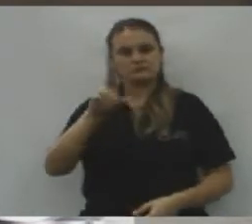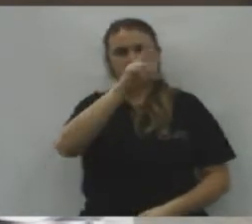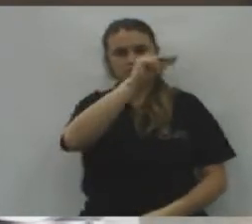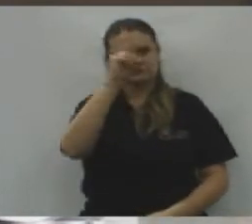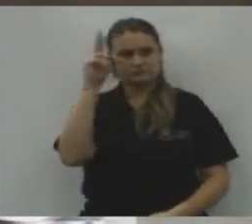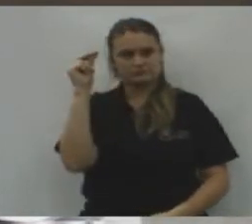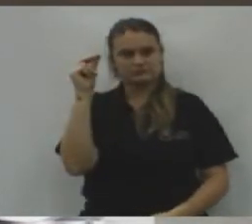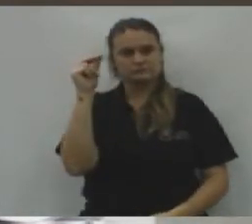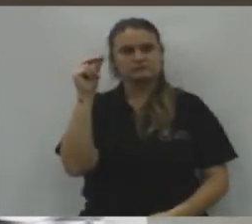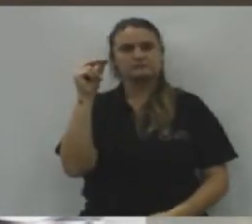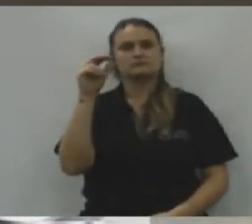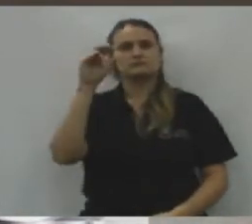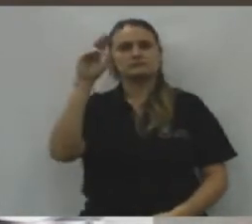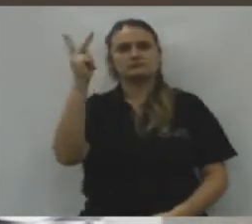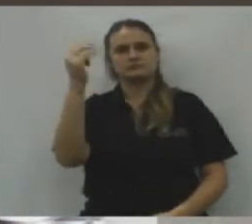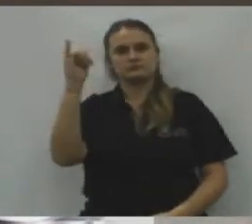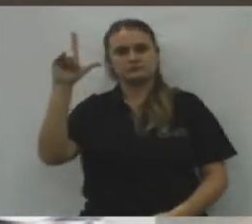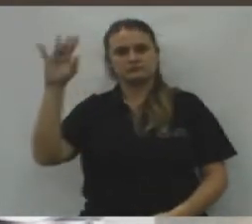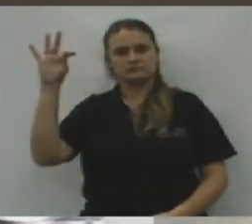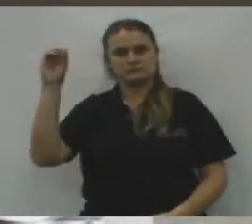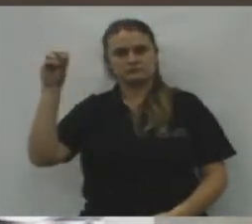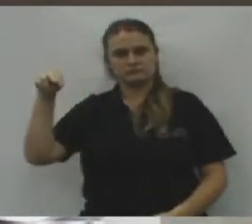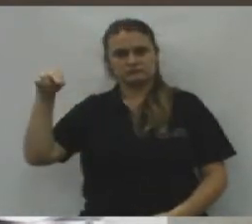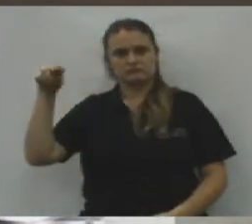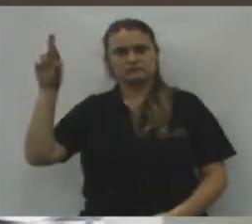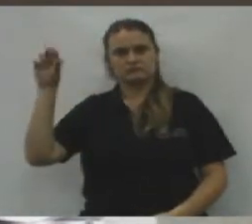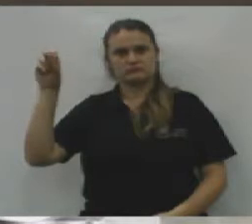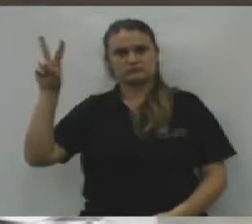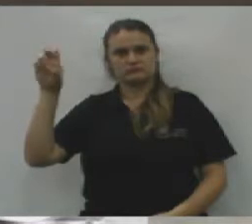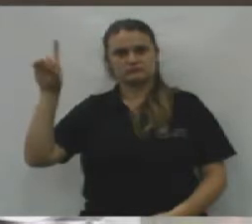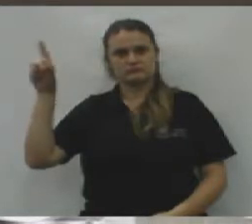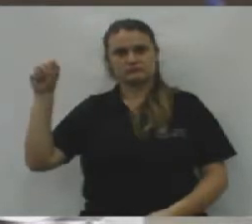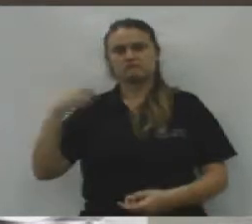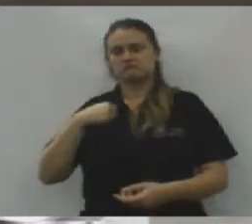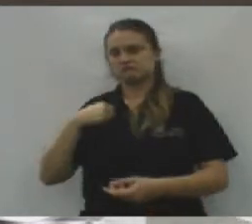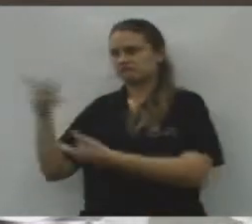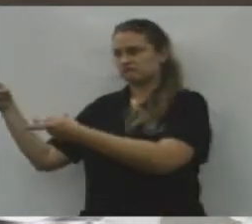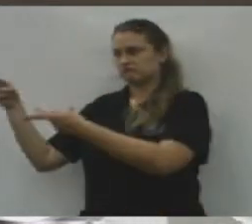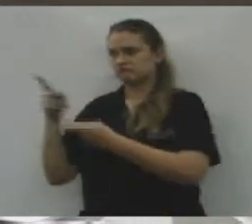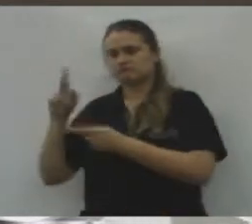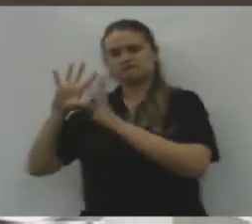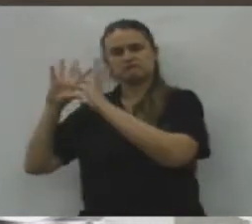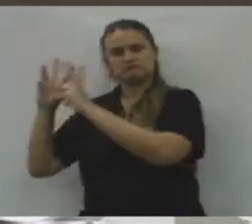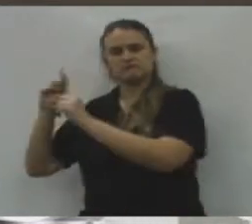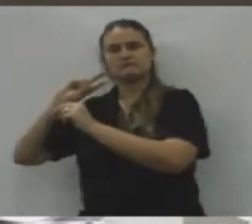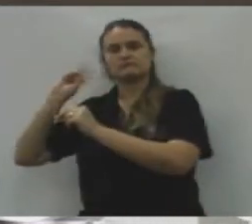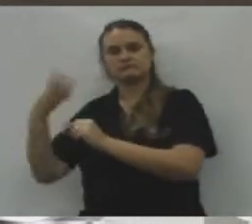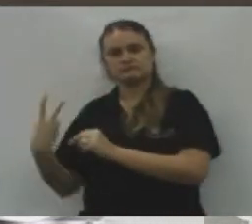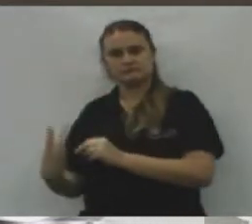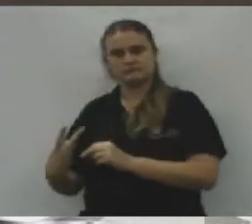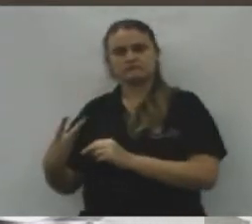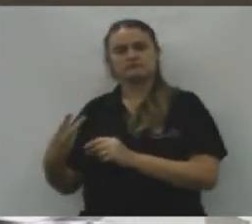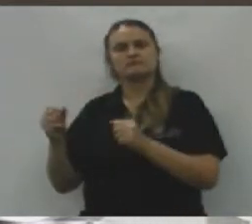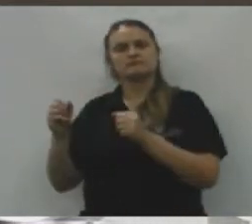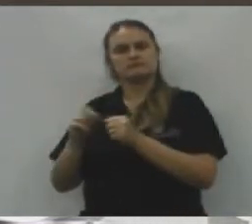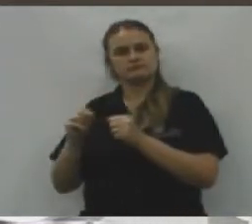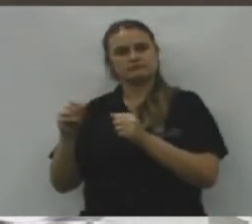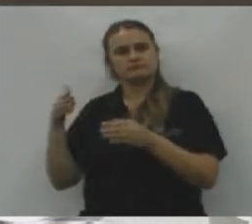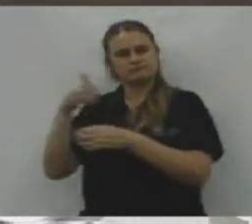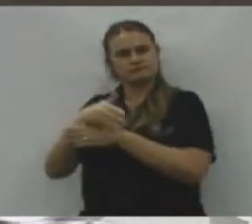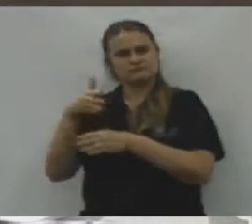municipal, Hilton Santin Roveda, convido a todos os vereadores de União da Vitória a